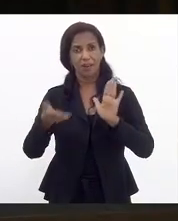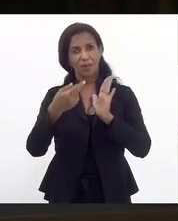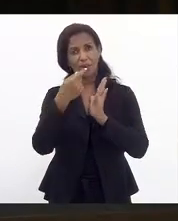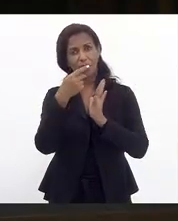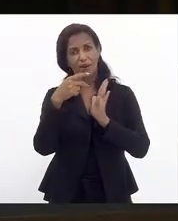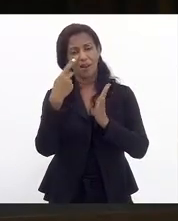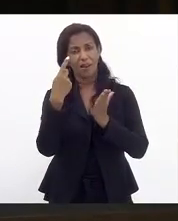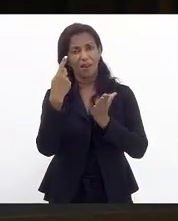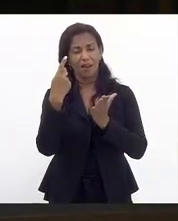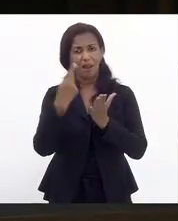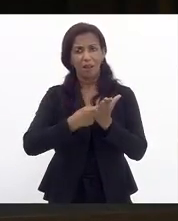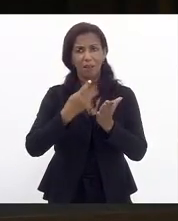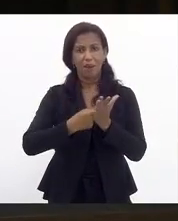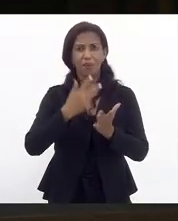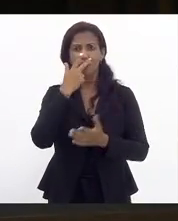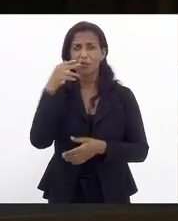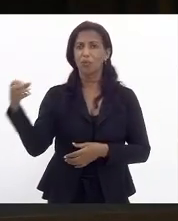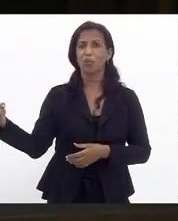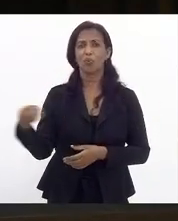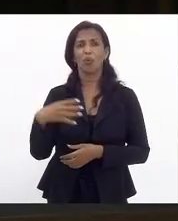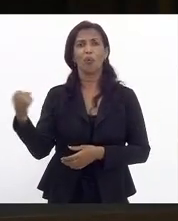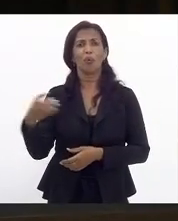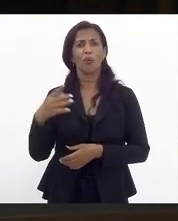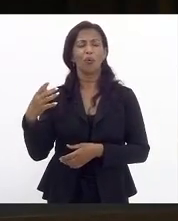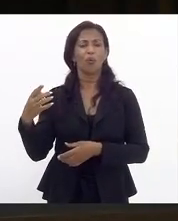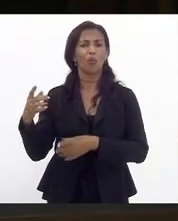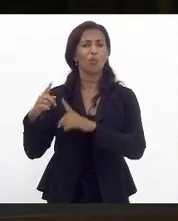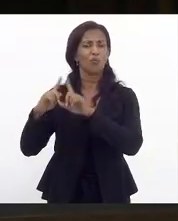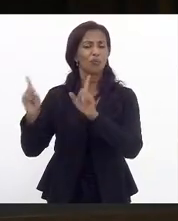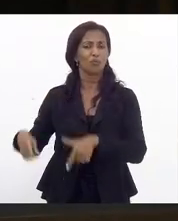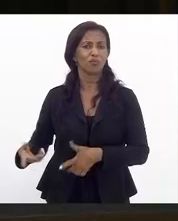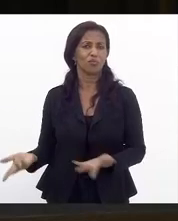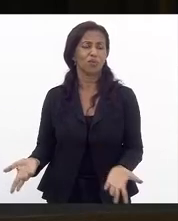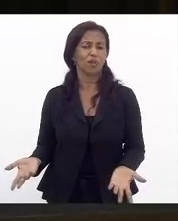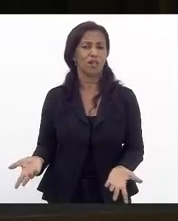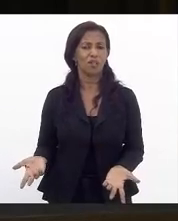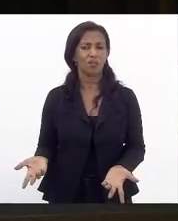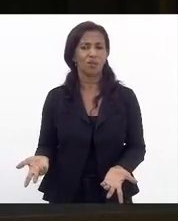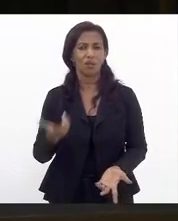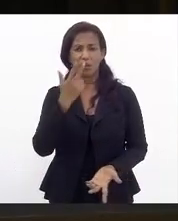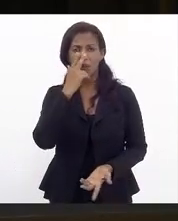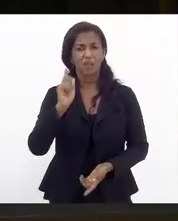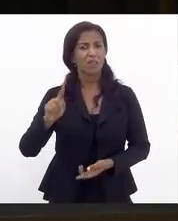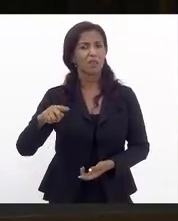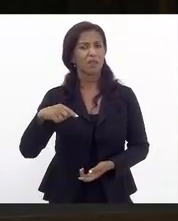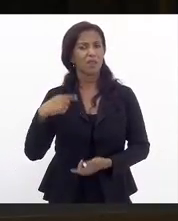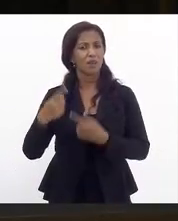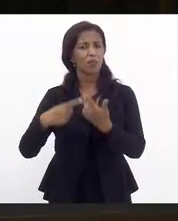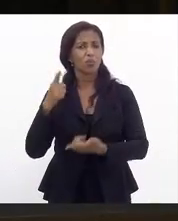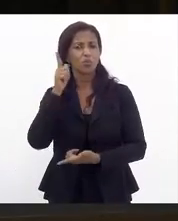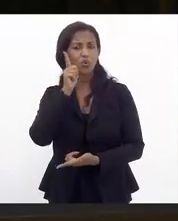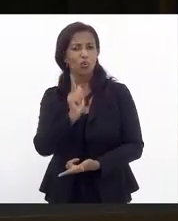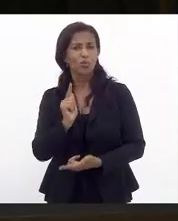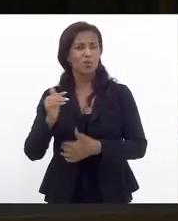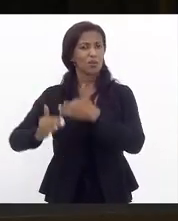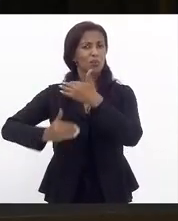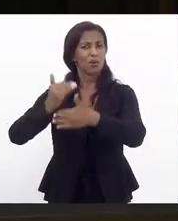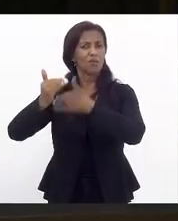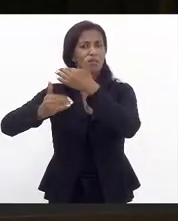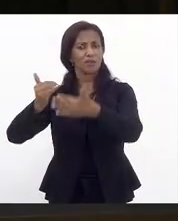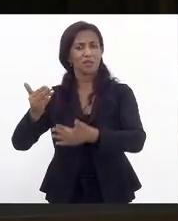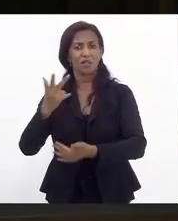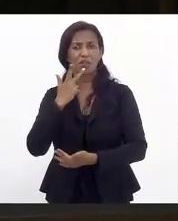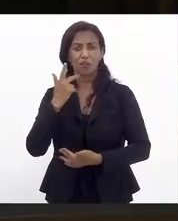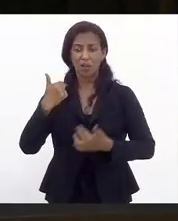falta são os novos servidores e a ponta já deixou depois que nós conseguimos avançar numa com deputado ele é